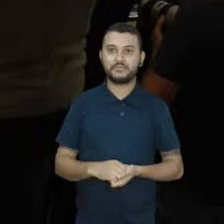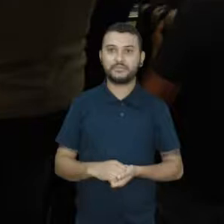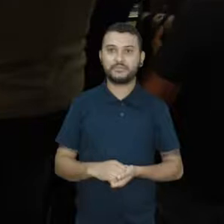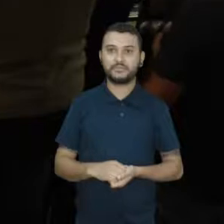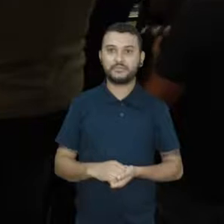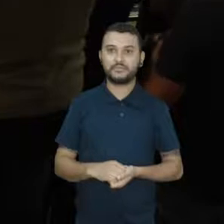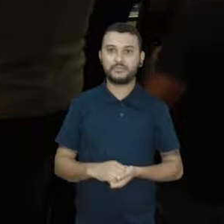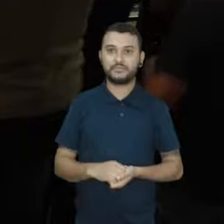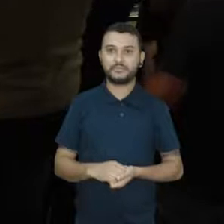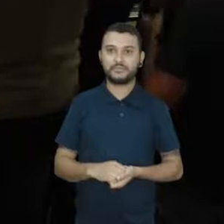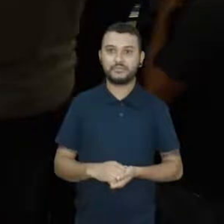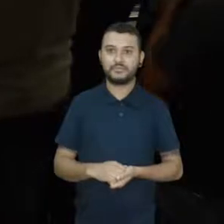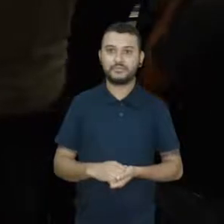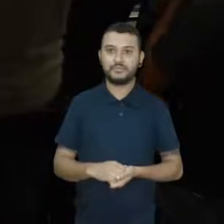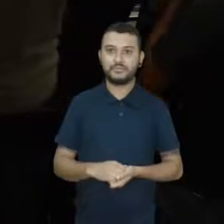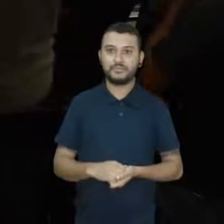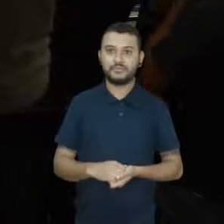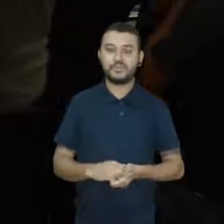Vai, é a última ali.